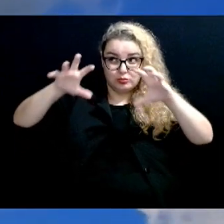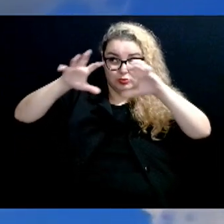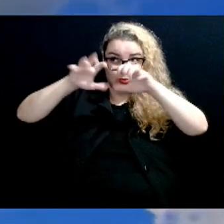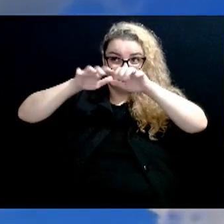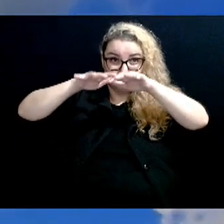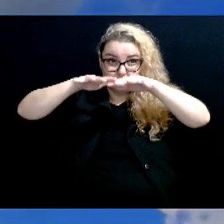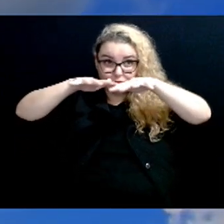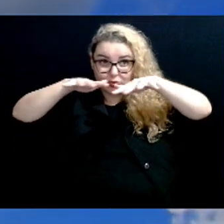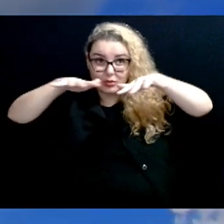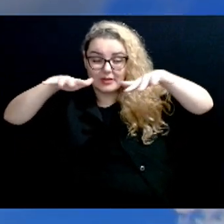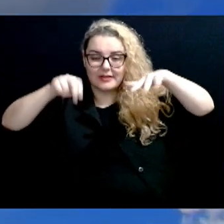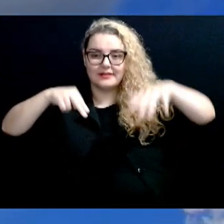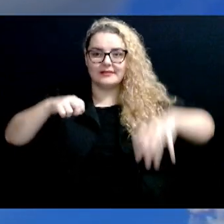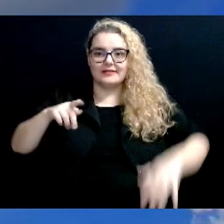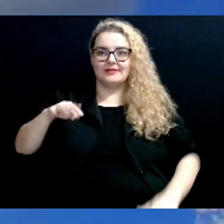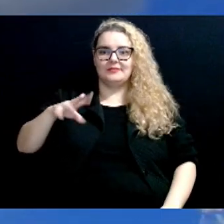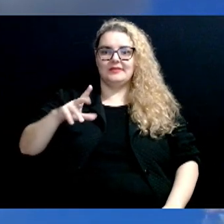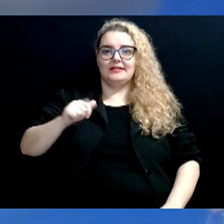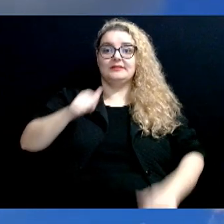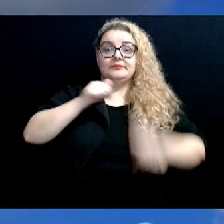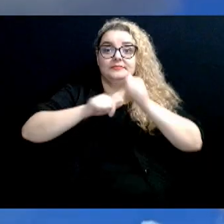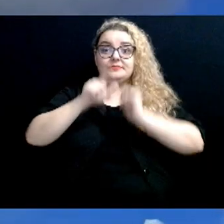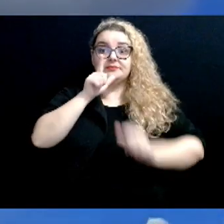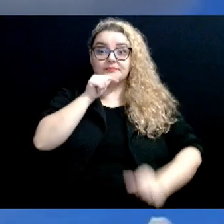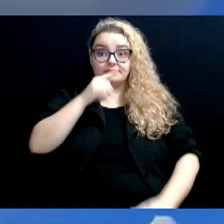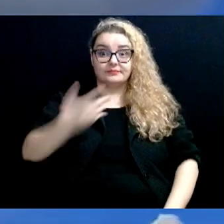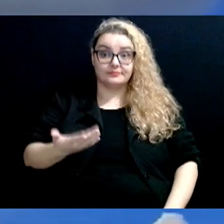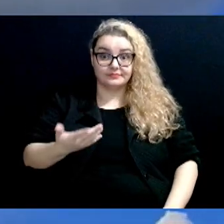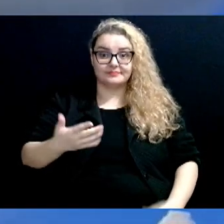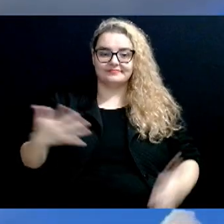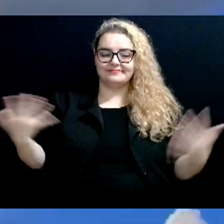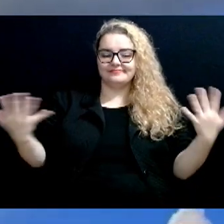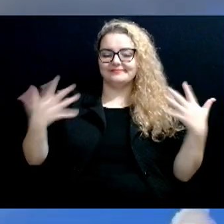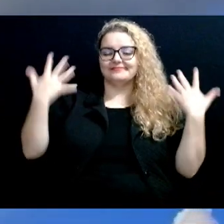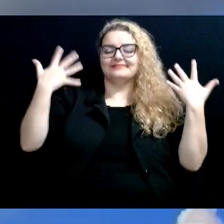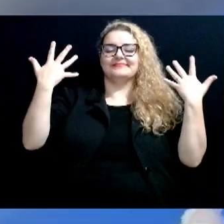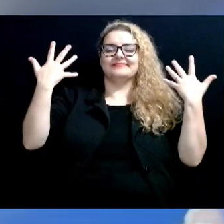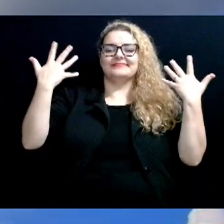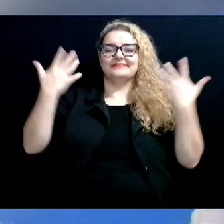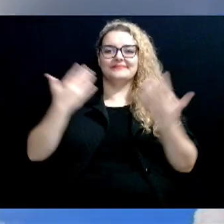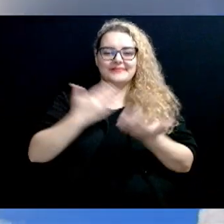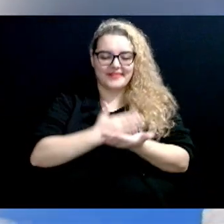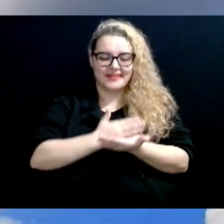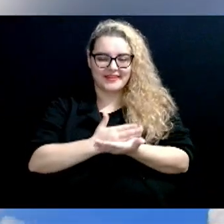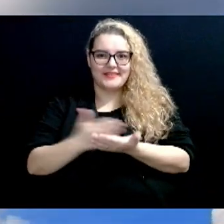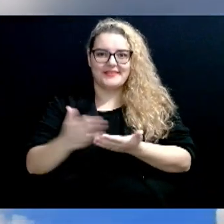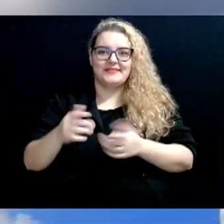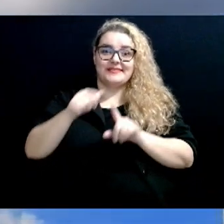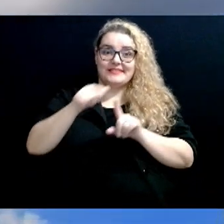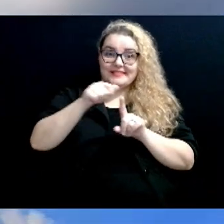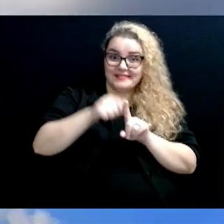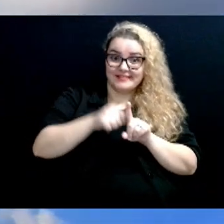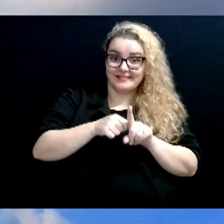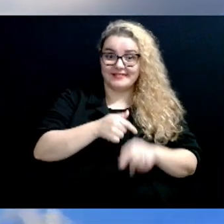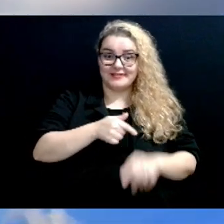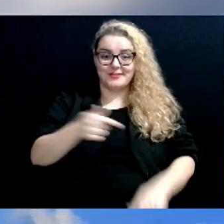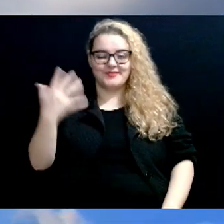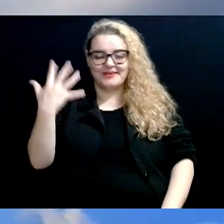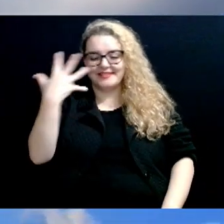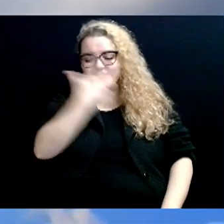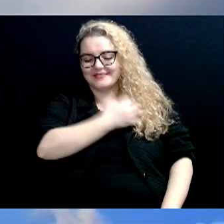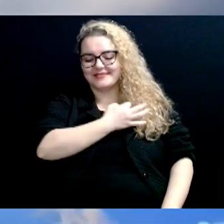vamos lá, se hidratar e se animar, porque estamos entrando em um novo mês, uma semana linda, e a gente pode